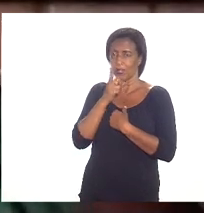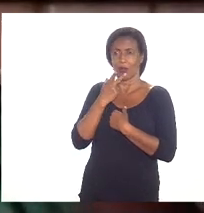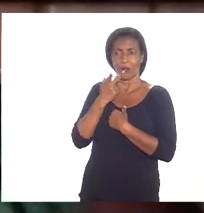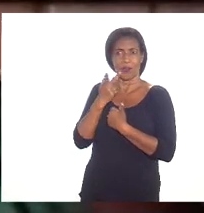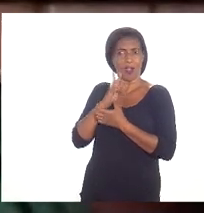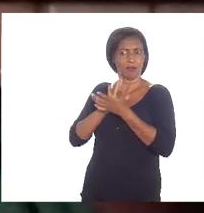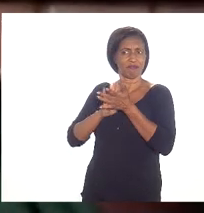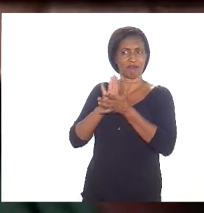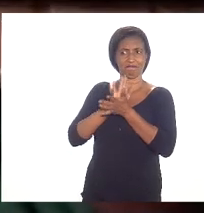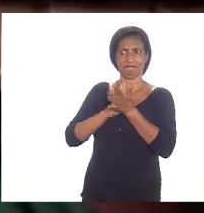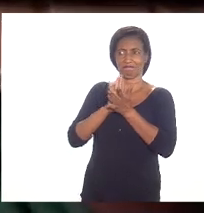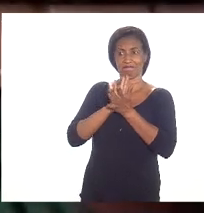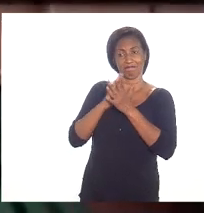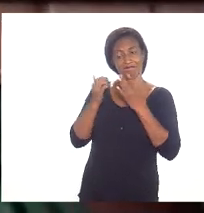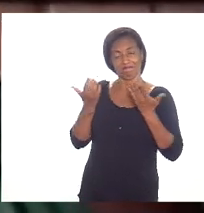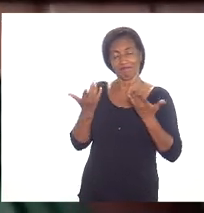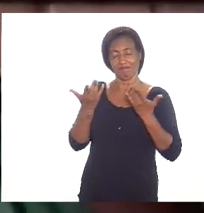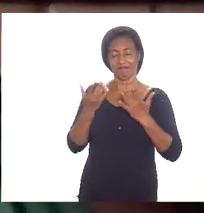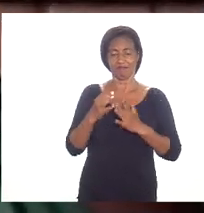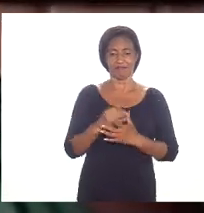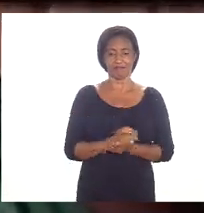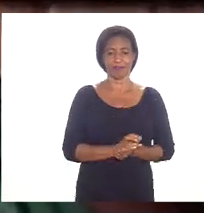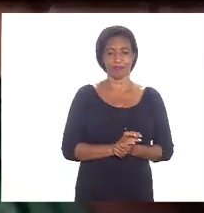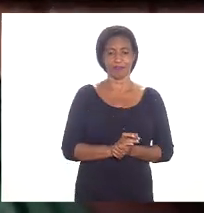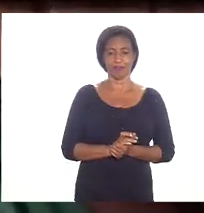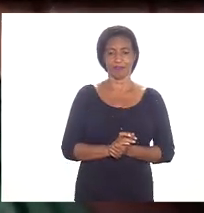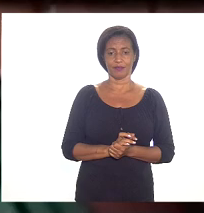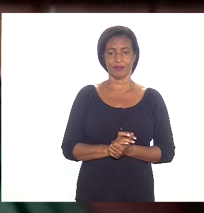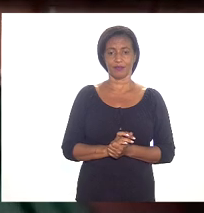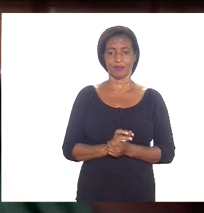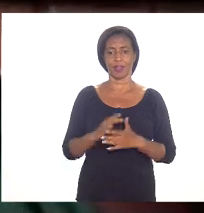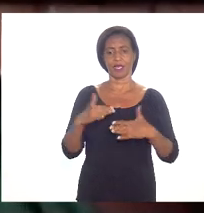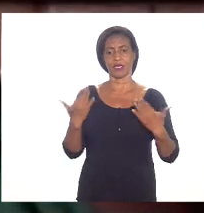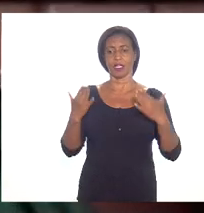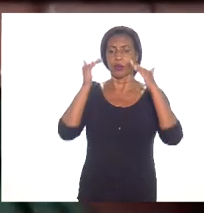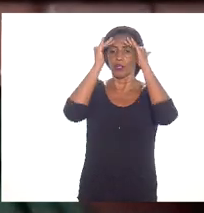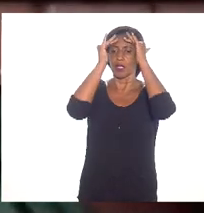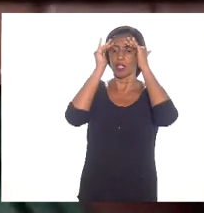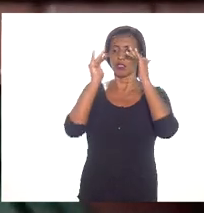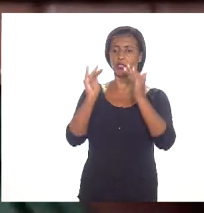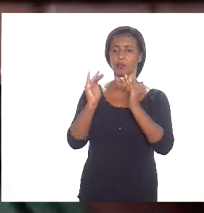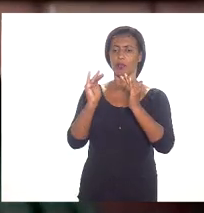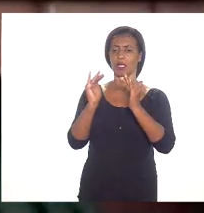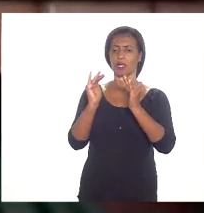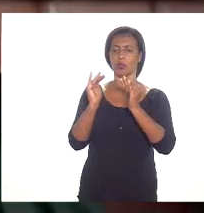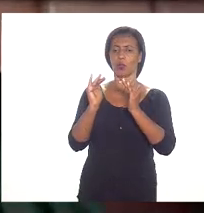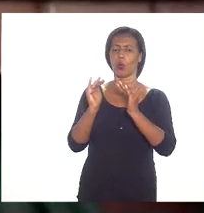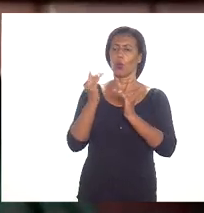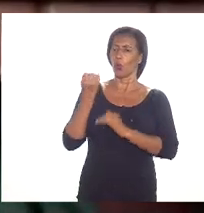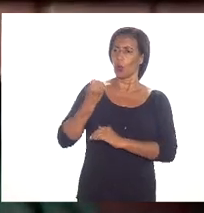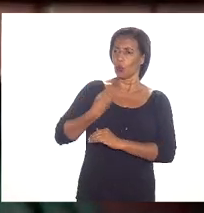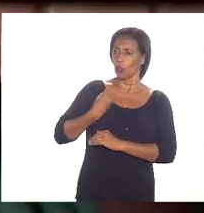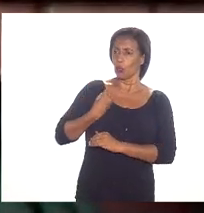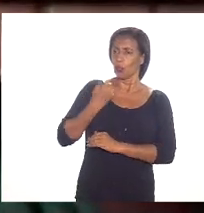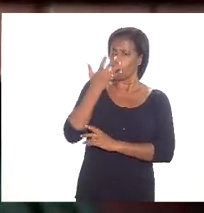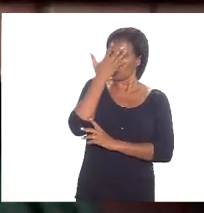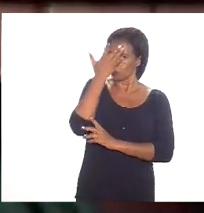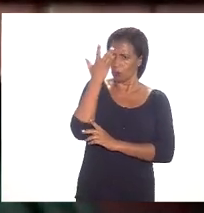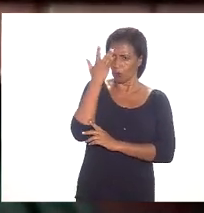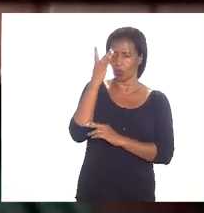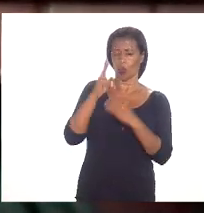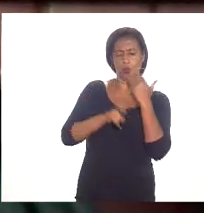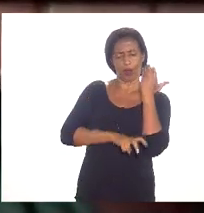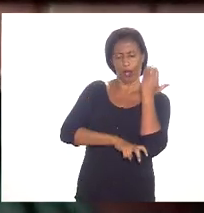né, pelo óbvio, né? Então, que respeitem o quantitativo de pessoas no